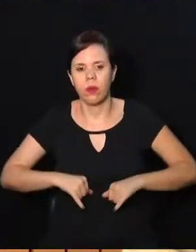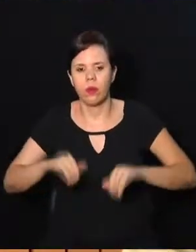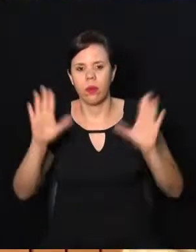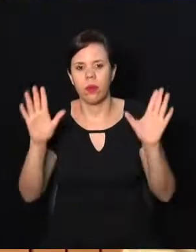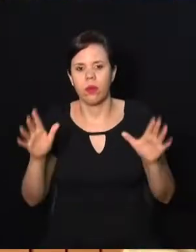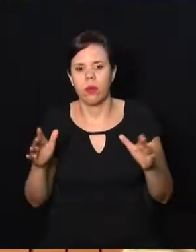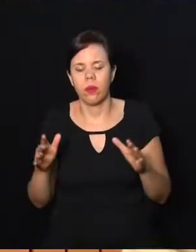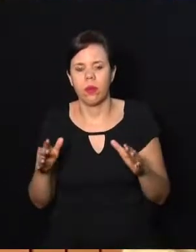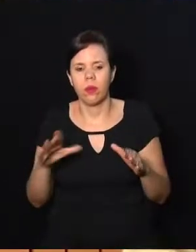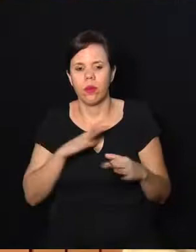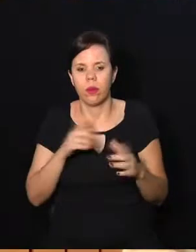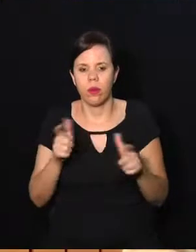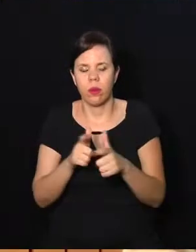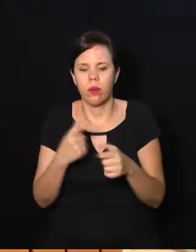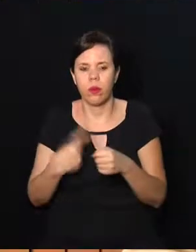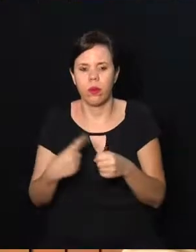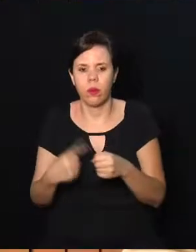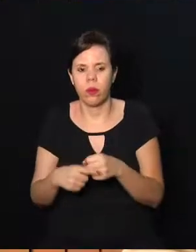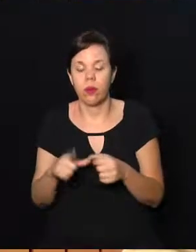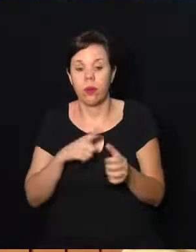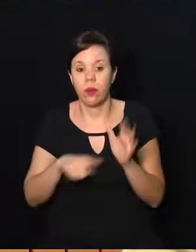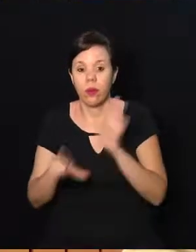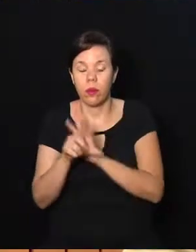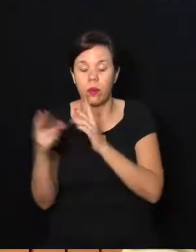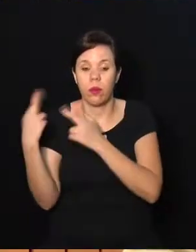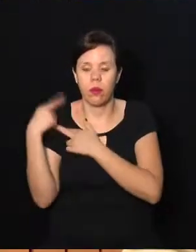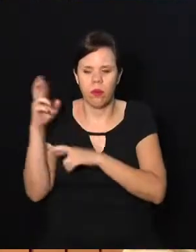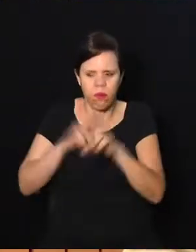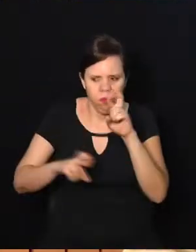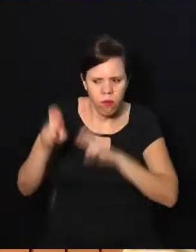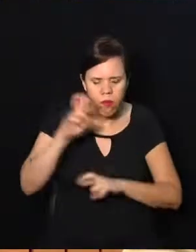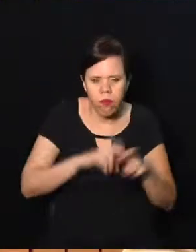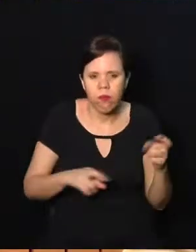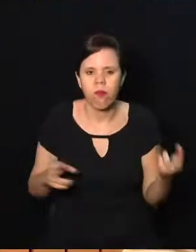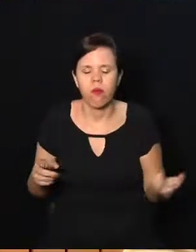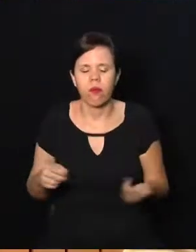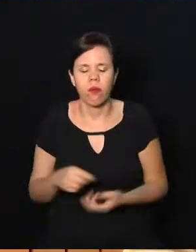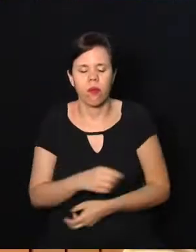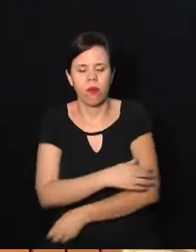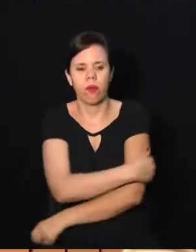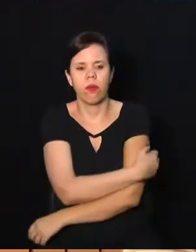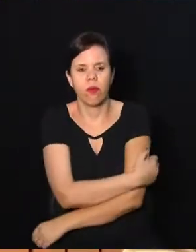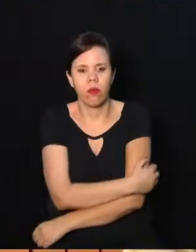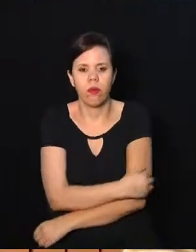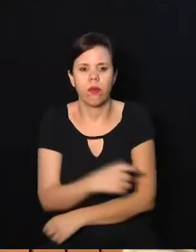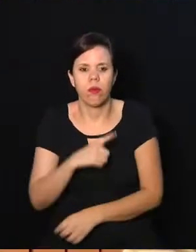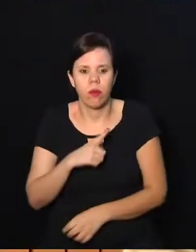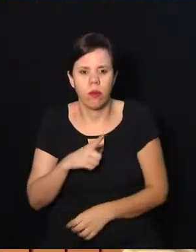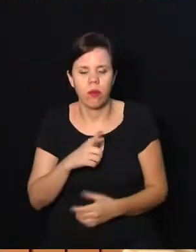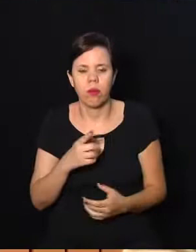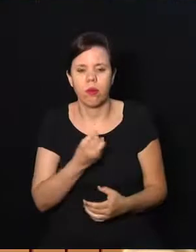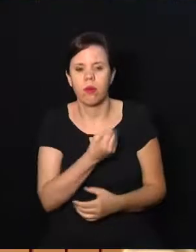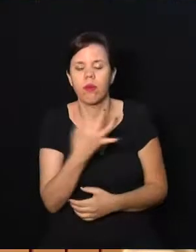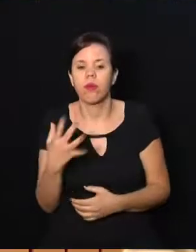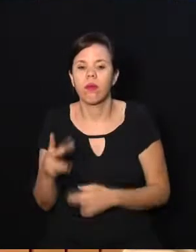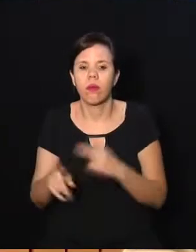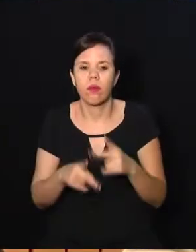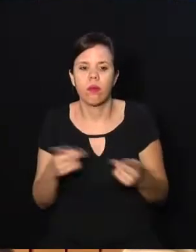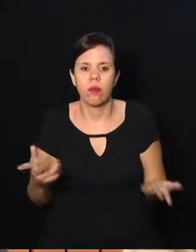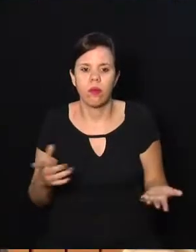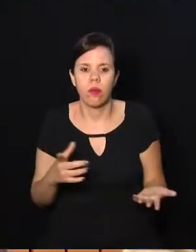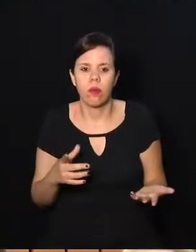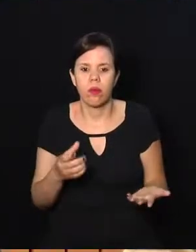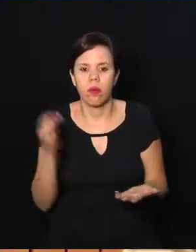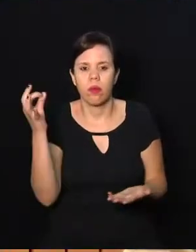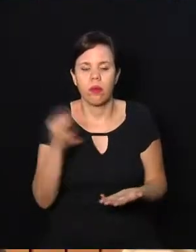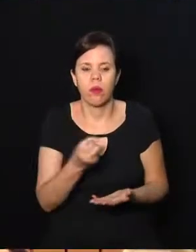sofrem com uma lei chamada Lei de Responsabilidade Fiscal, onde você tem um certo número de